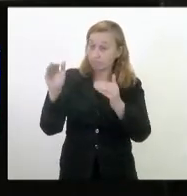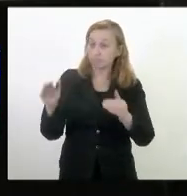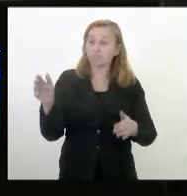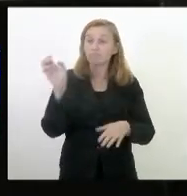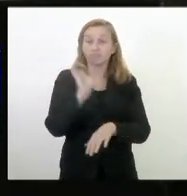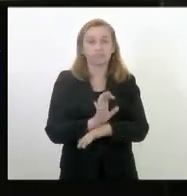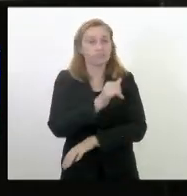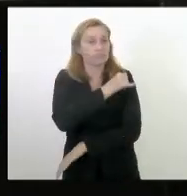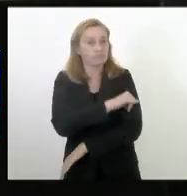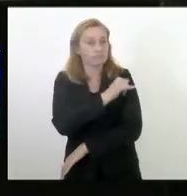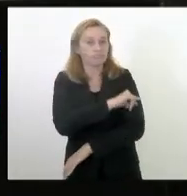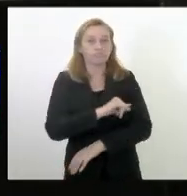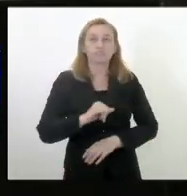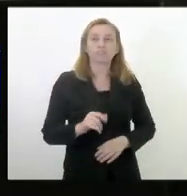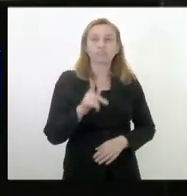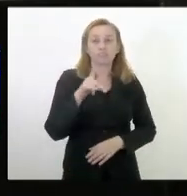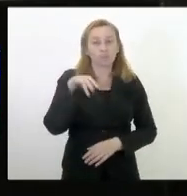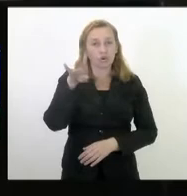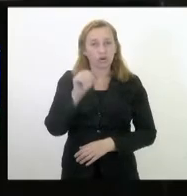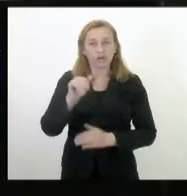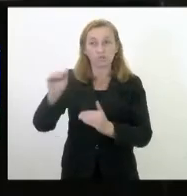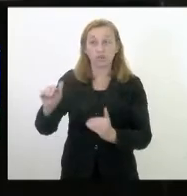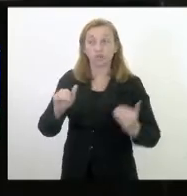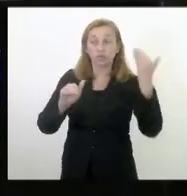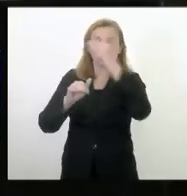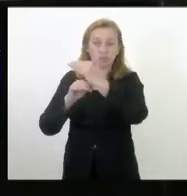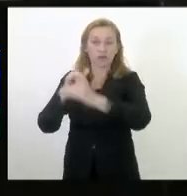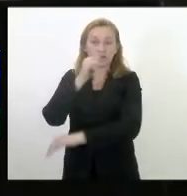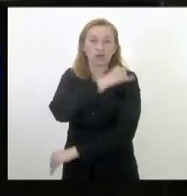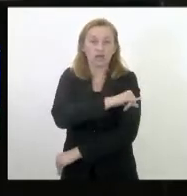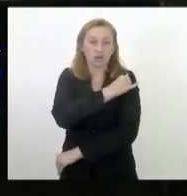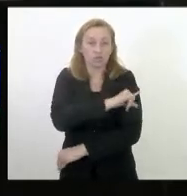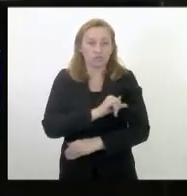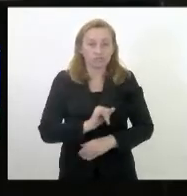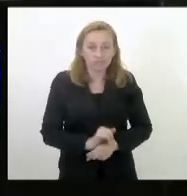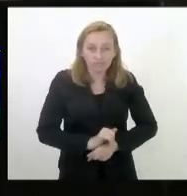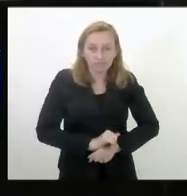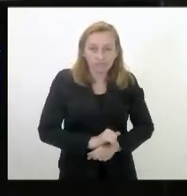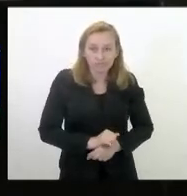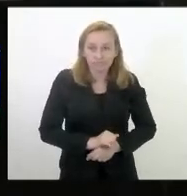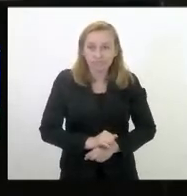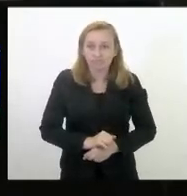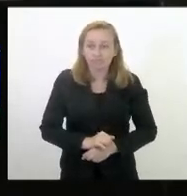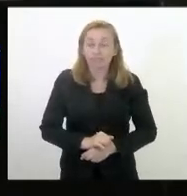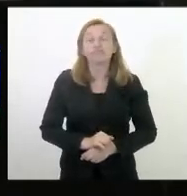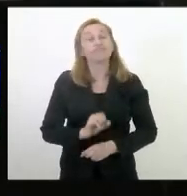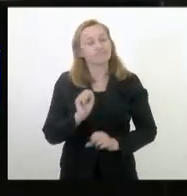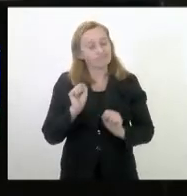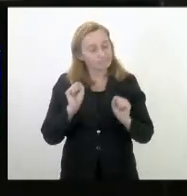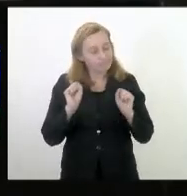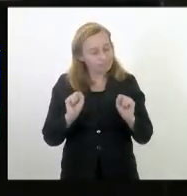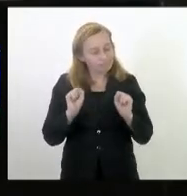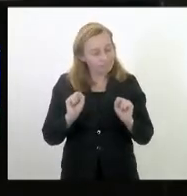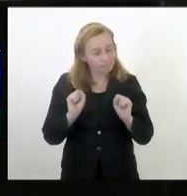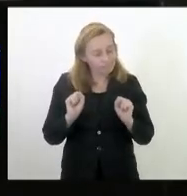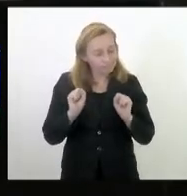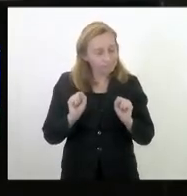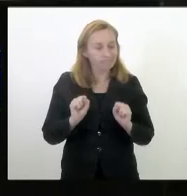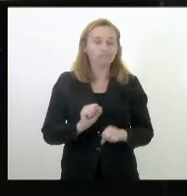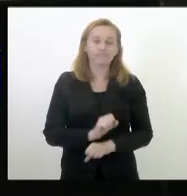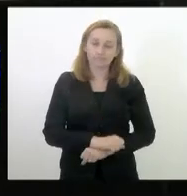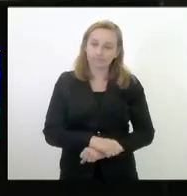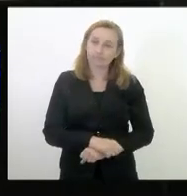Janeiro o programa Supera Rio, Supera RJ, de maneira que fosse possível